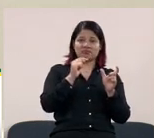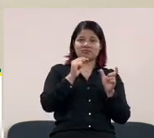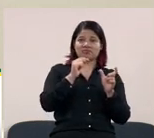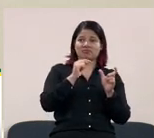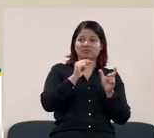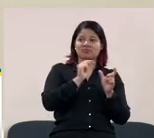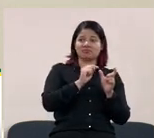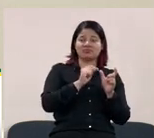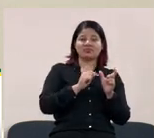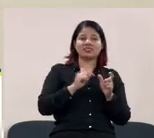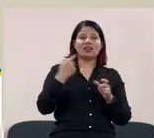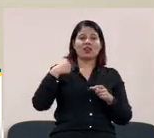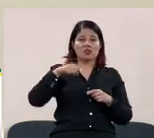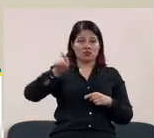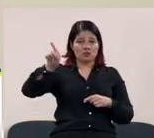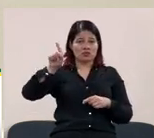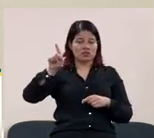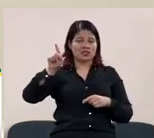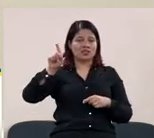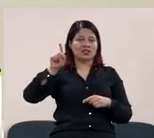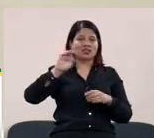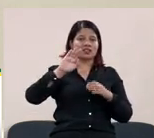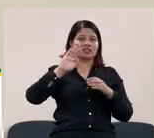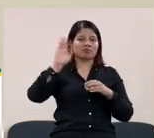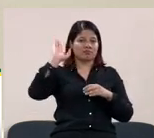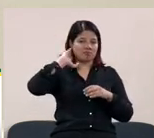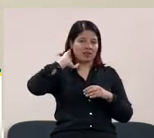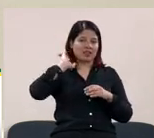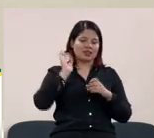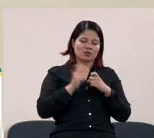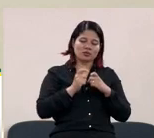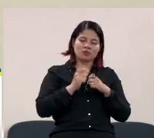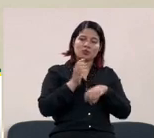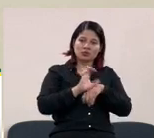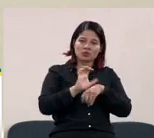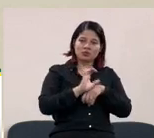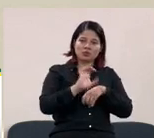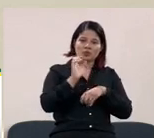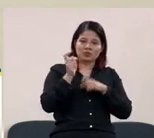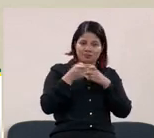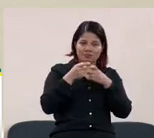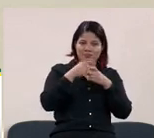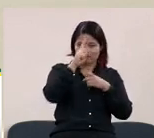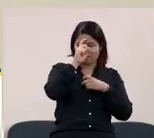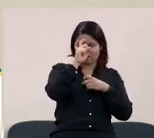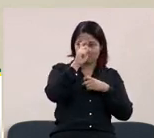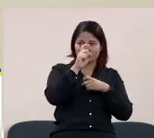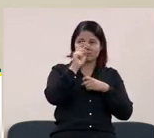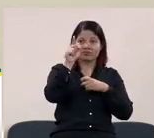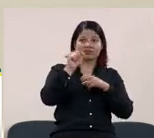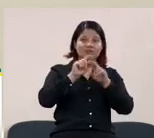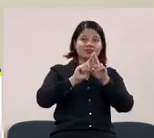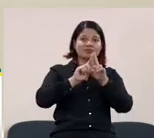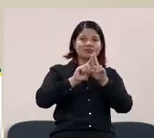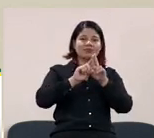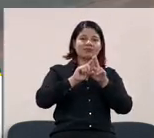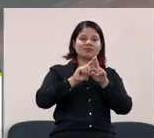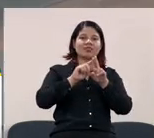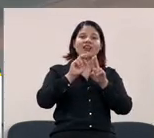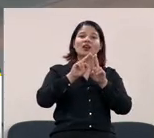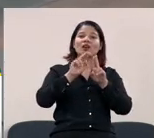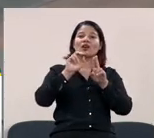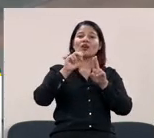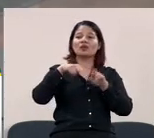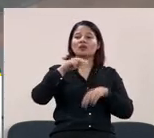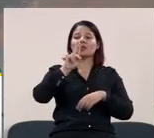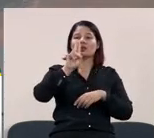quando eu fui para Belém fazer medicina, eu, na escola na Universidade Federal do Pará, eu sou também